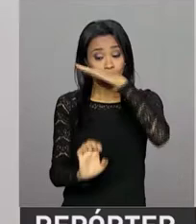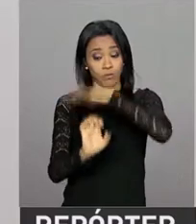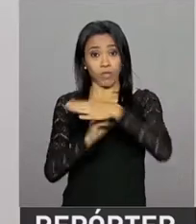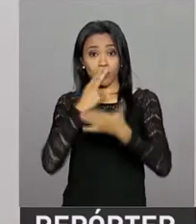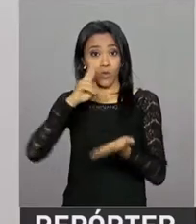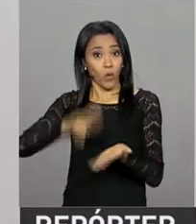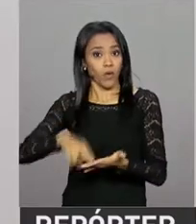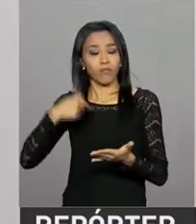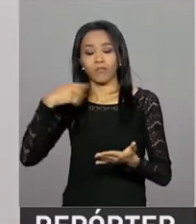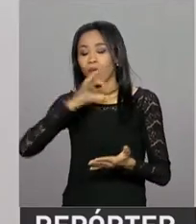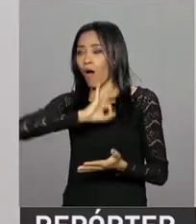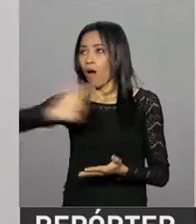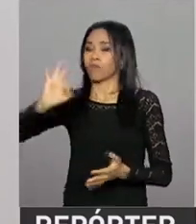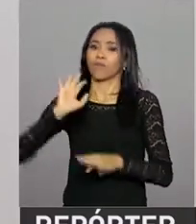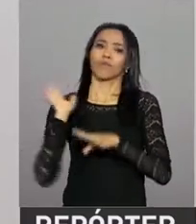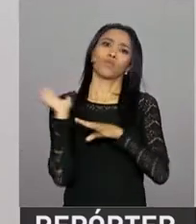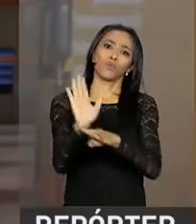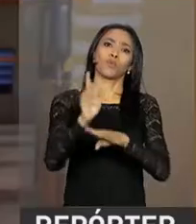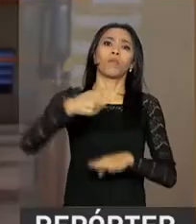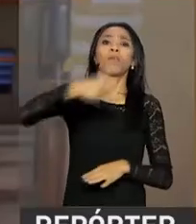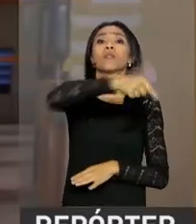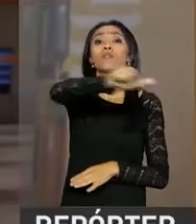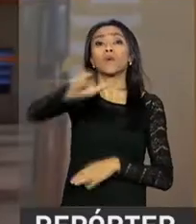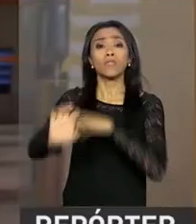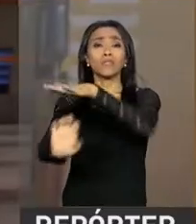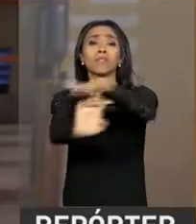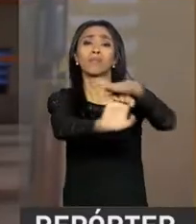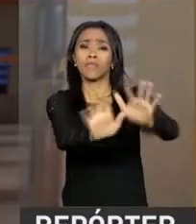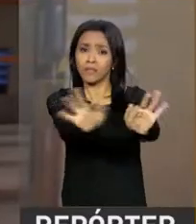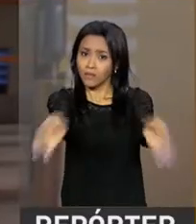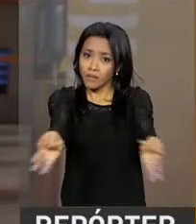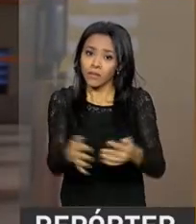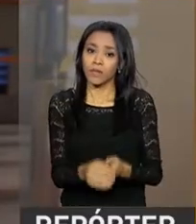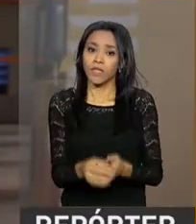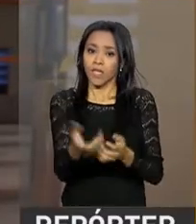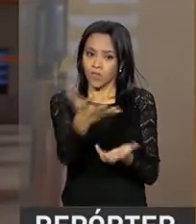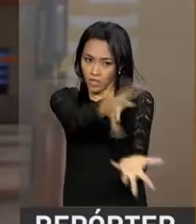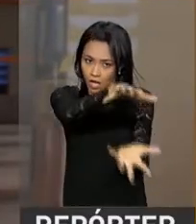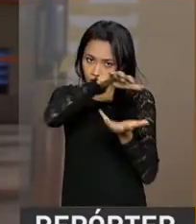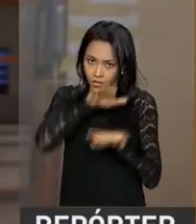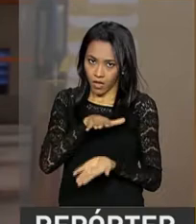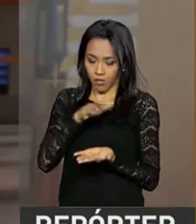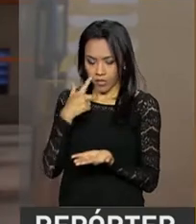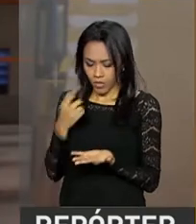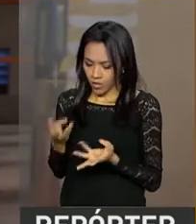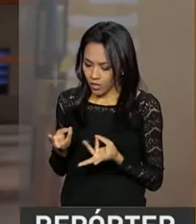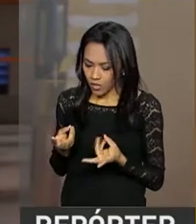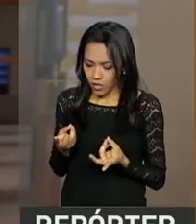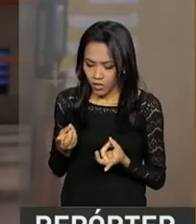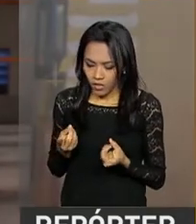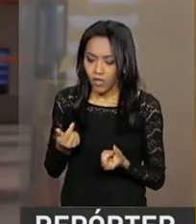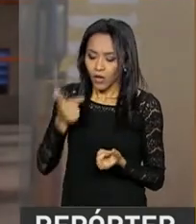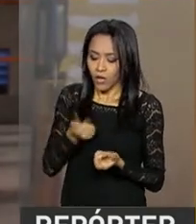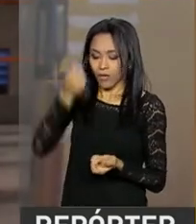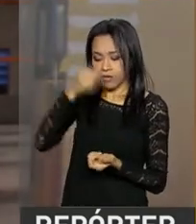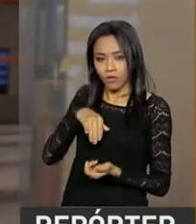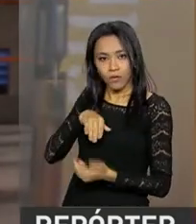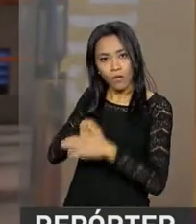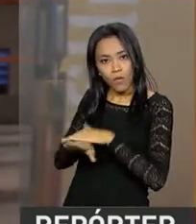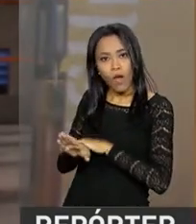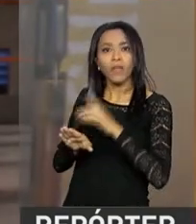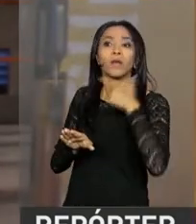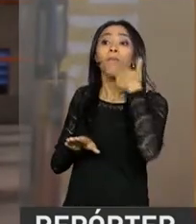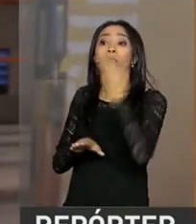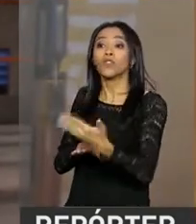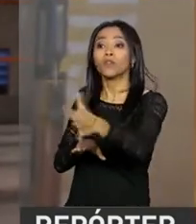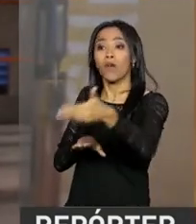tanto para as empresas menores. A gente recebe, confere, armazena isso e faz o atendimento dos pedidos. Então, a cada venda